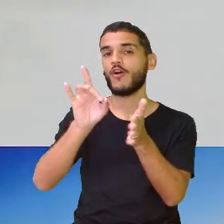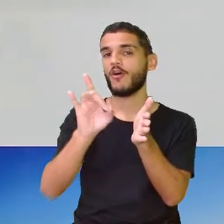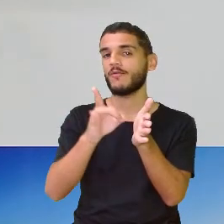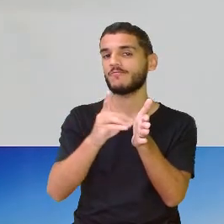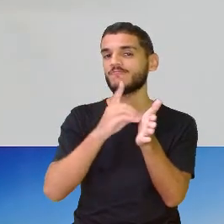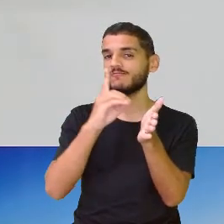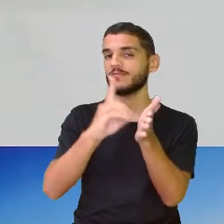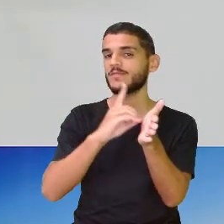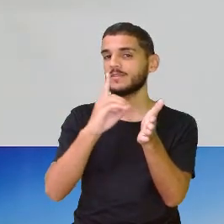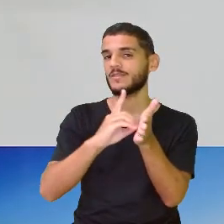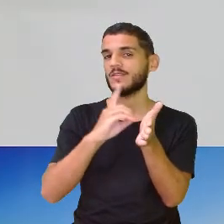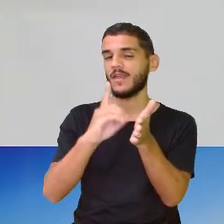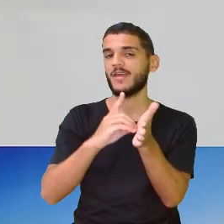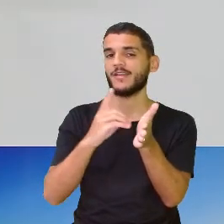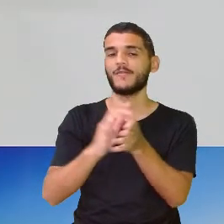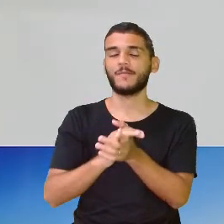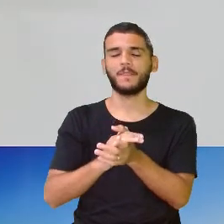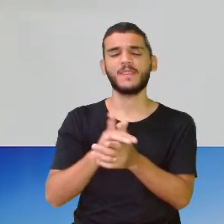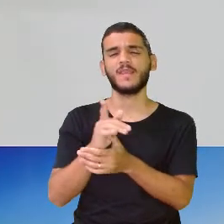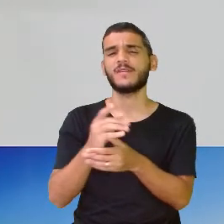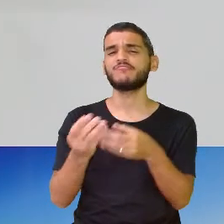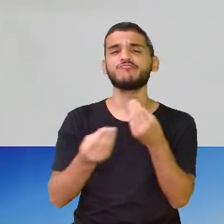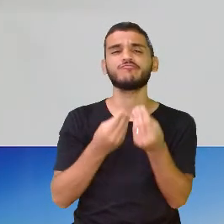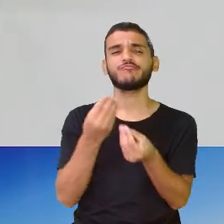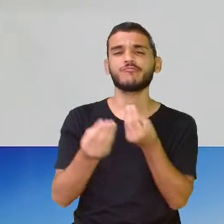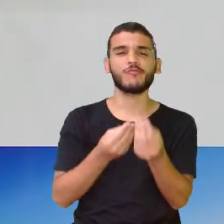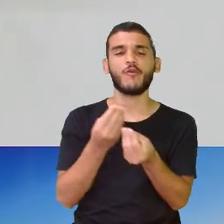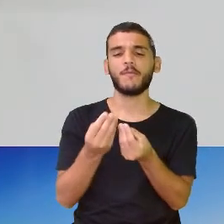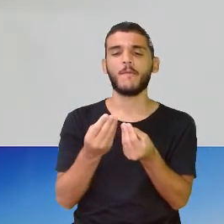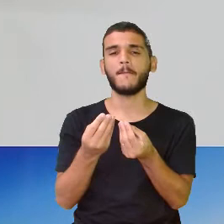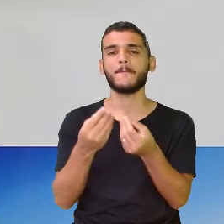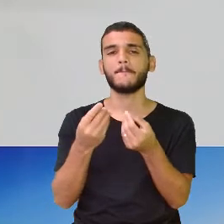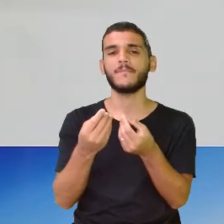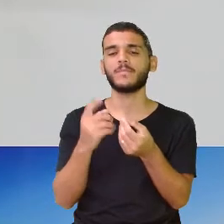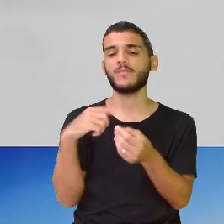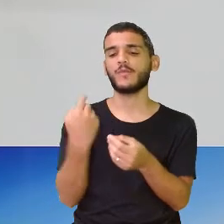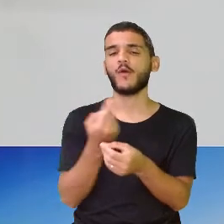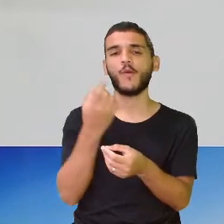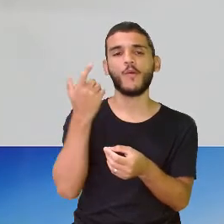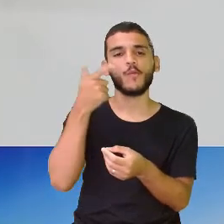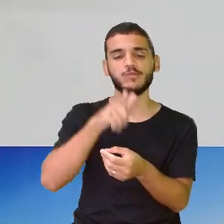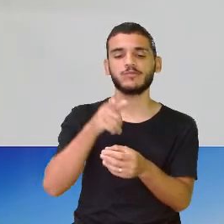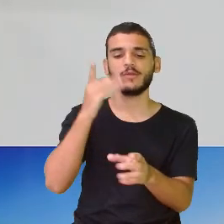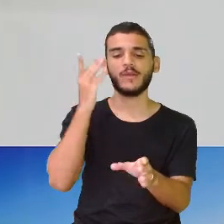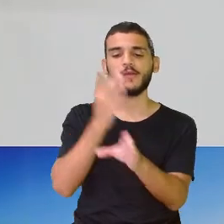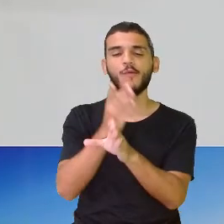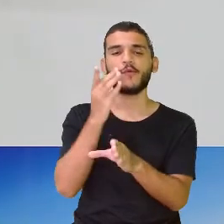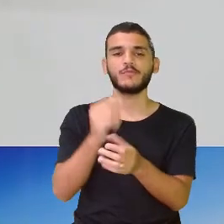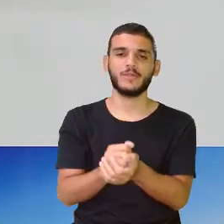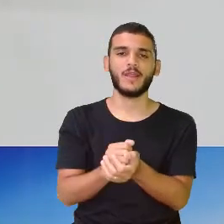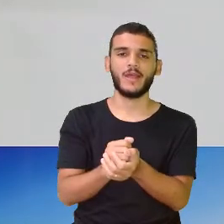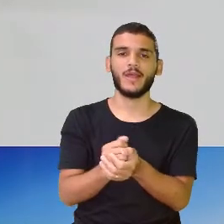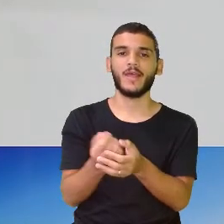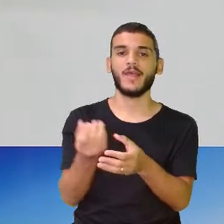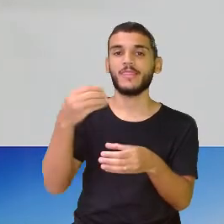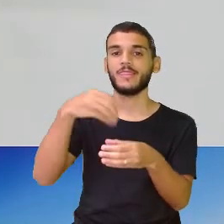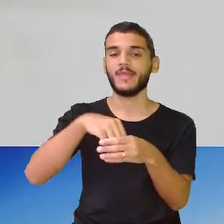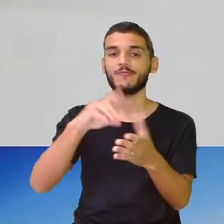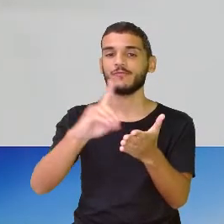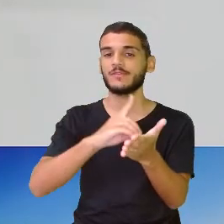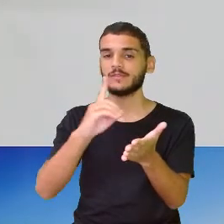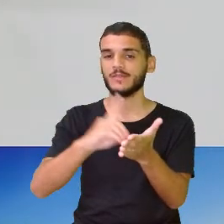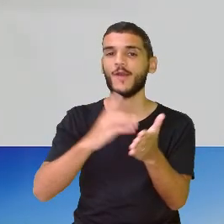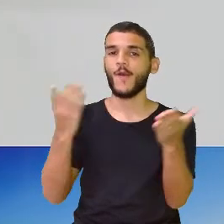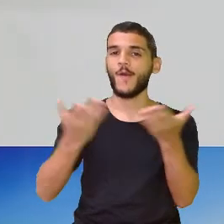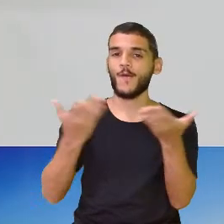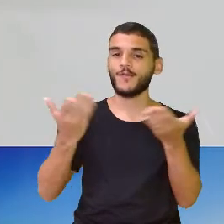especificamente como a gente faz para consultar os verbetes no dicionário. Então, esse é o nosso tema da